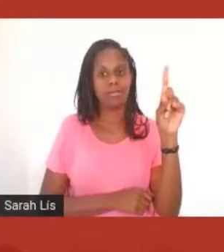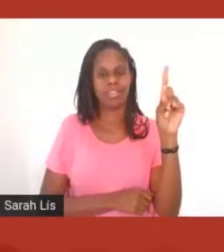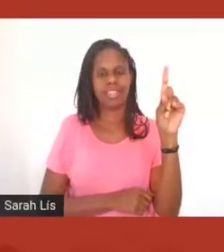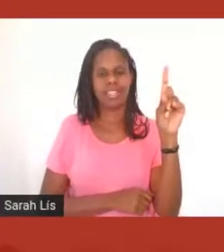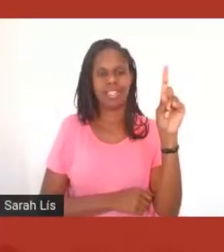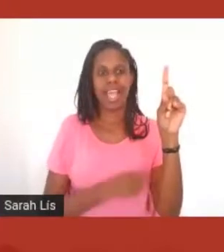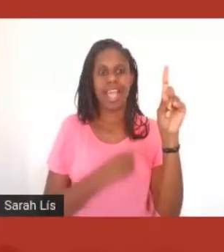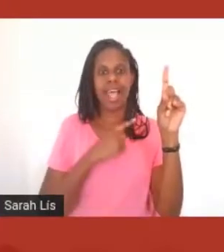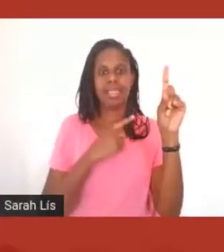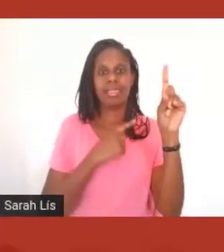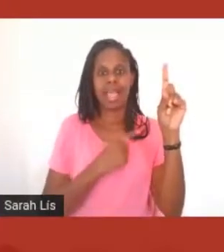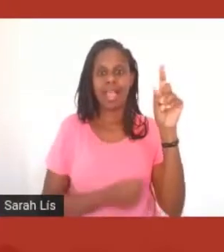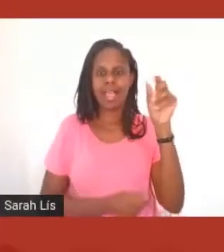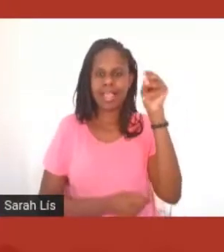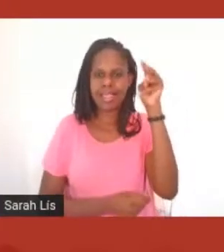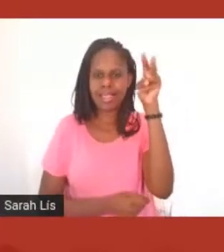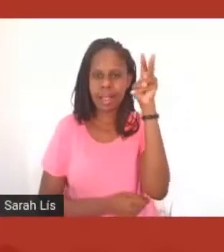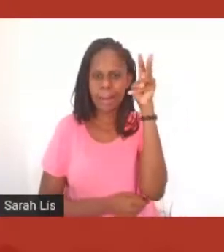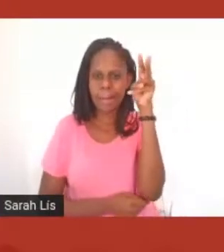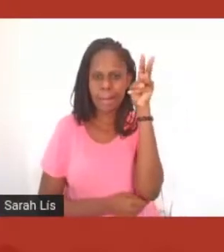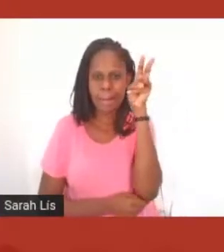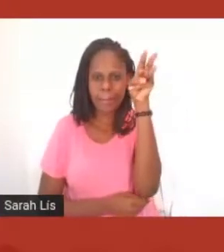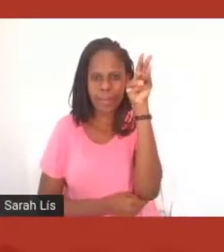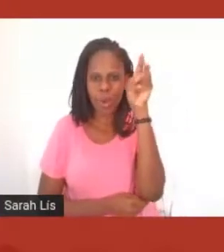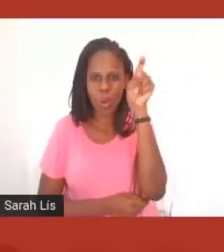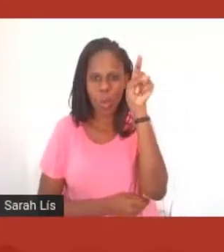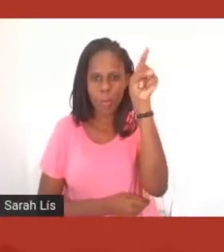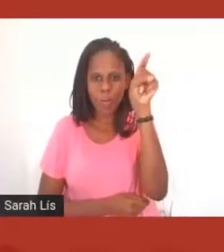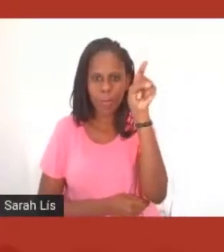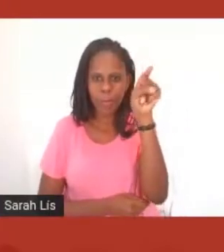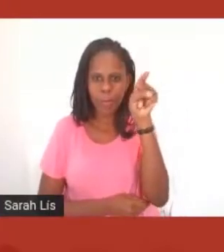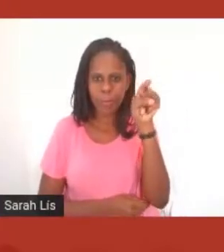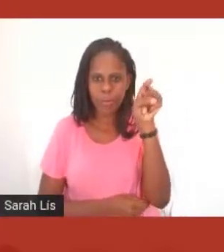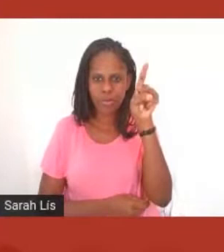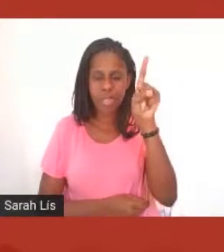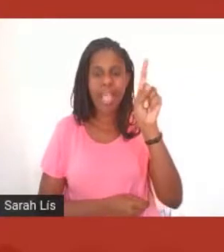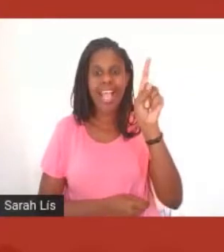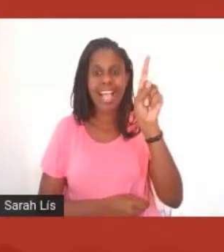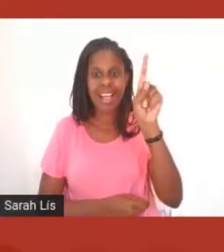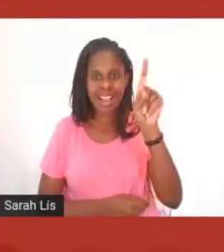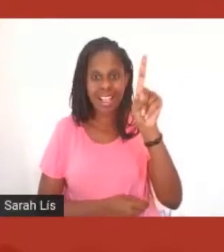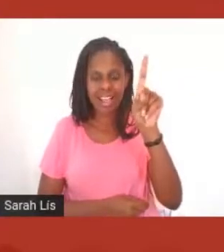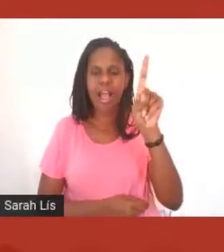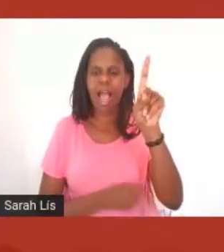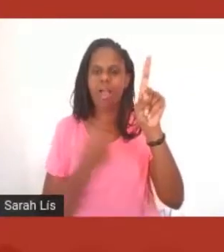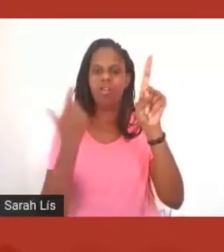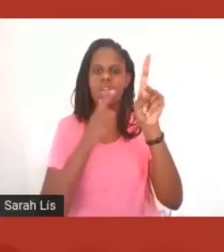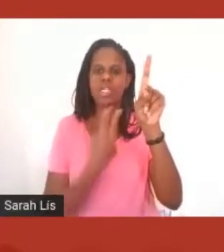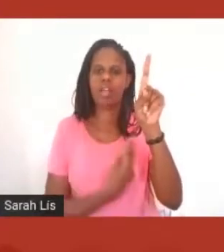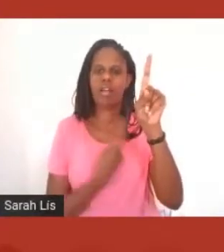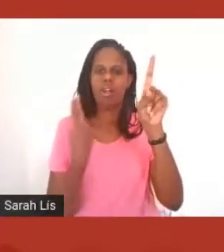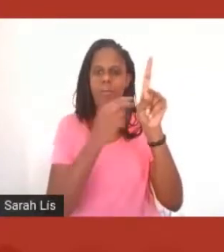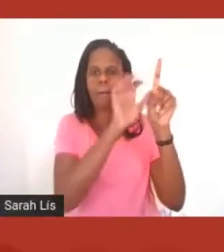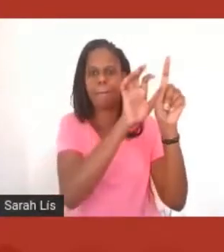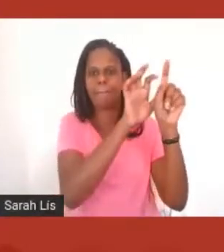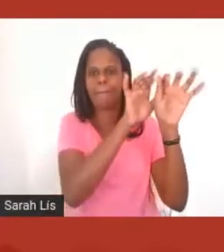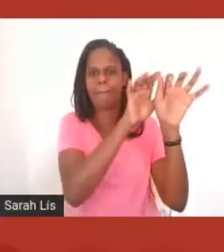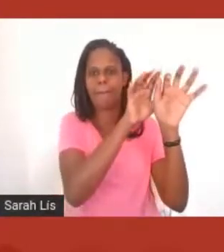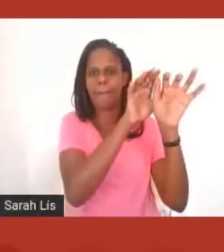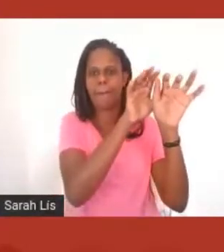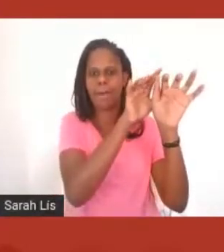à direita. Aí dá para você editar o que você escreveu colocando seu nome. Acho que agora